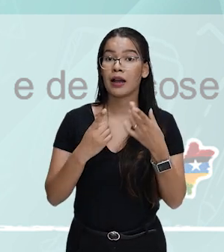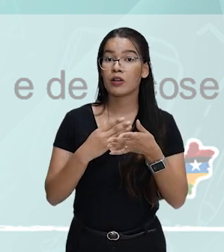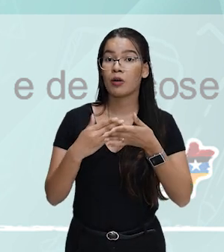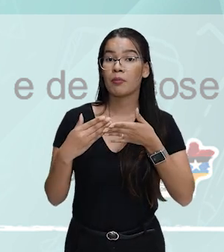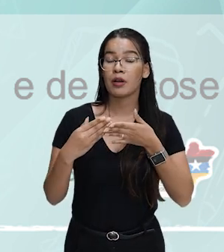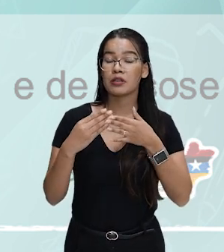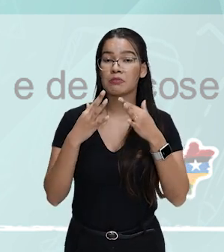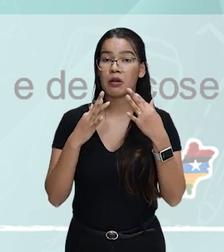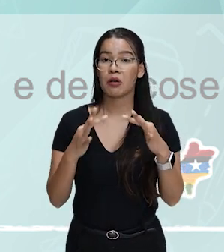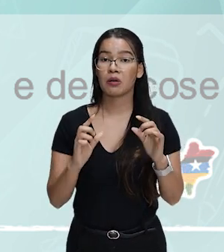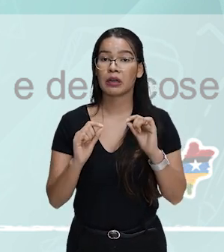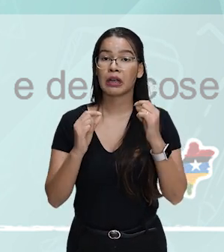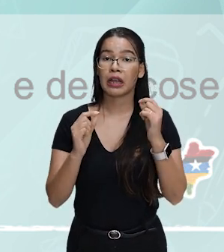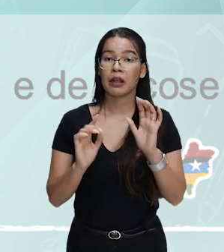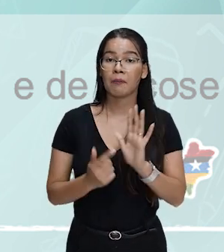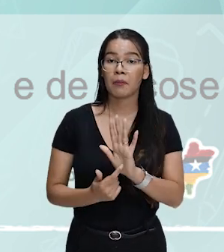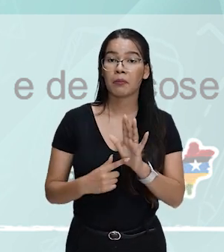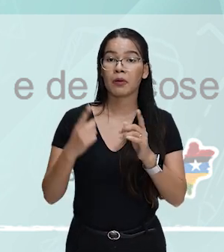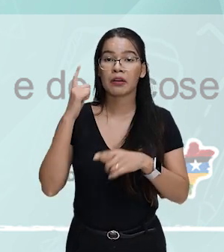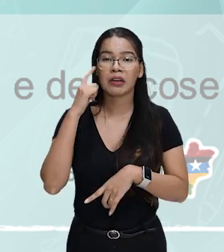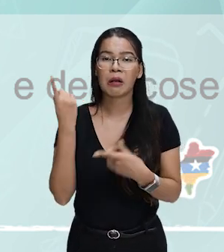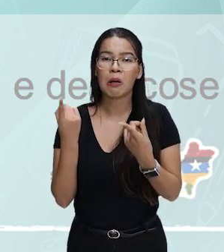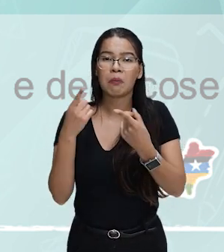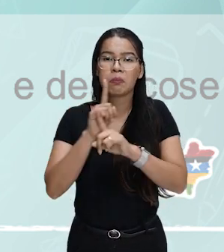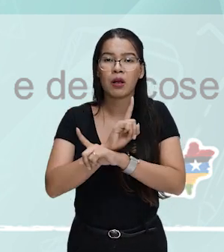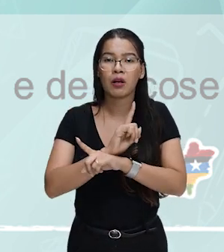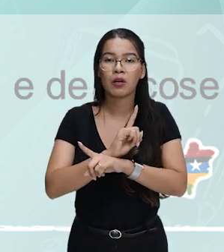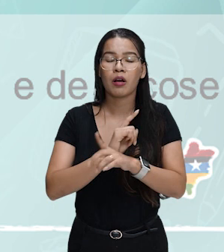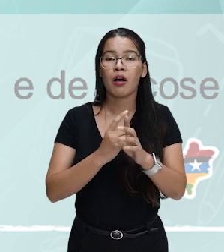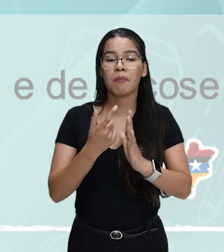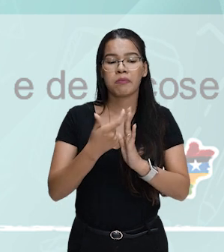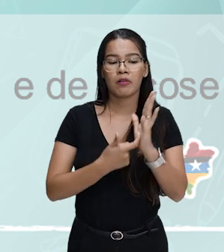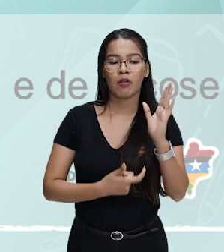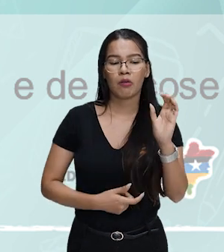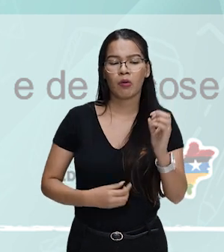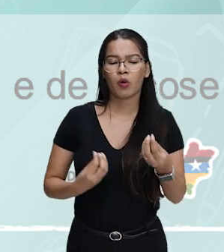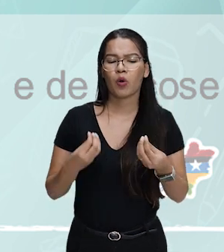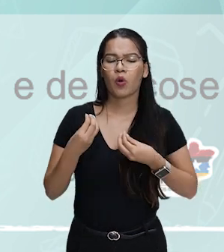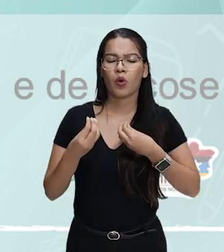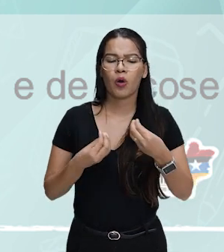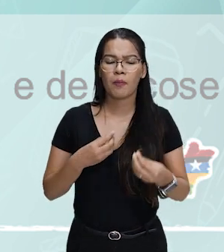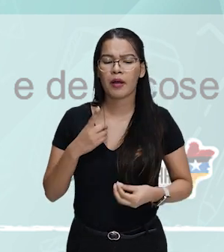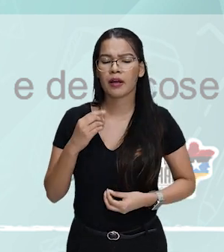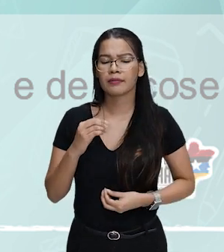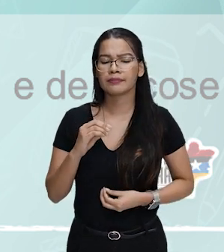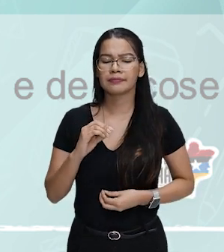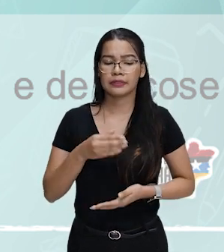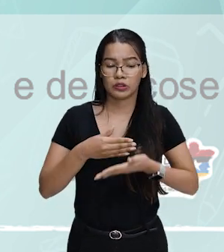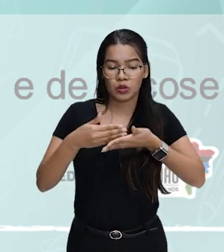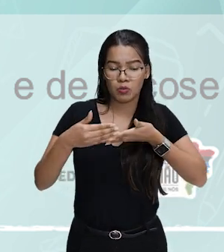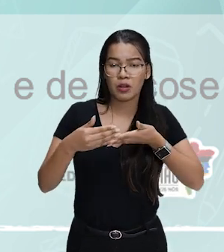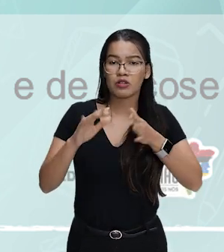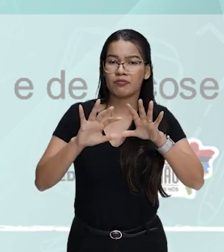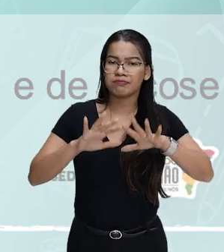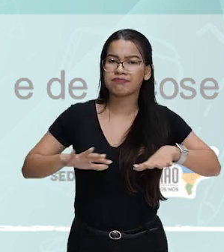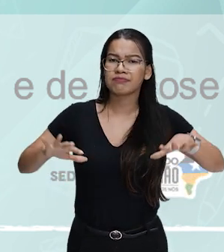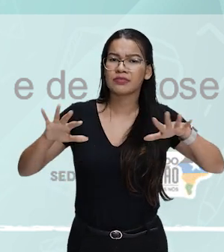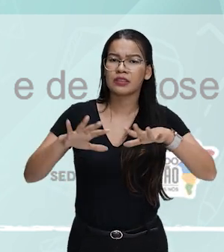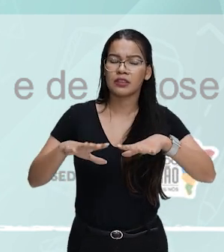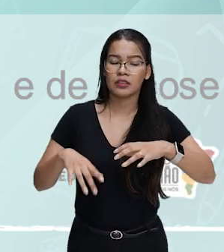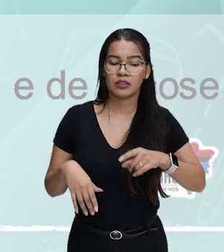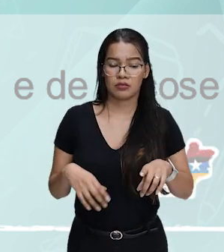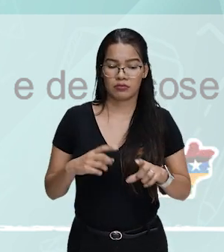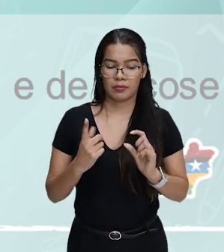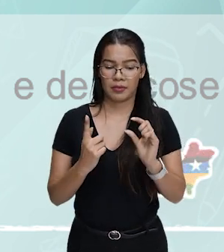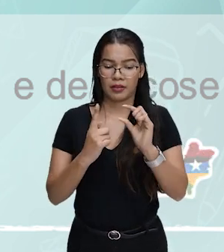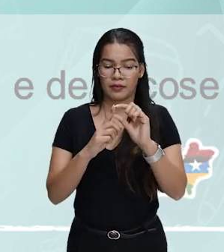que exprime ideia de contraste. O termo como, em como, morte súbita e derrame, introduz uma generalização. O termo